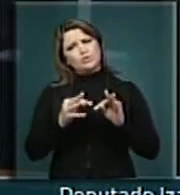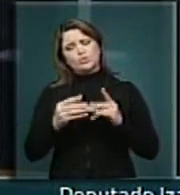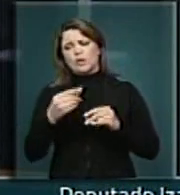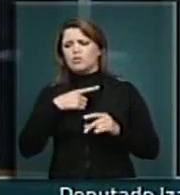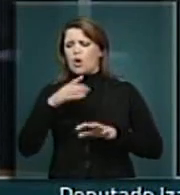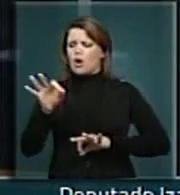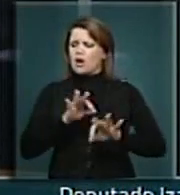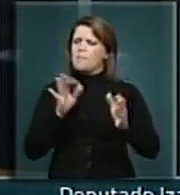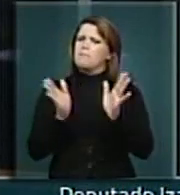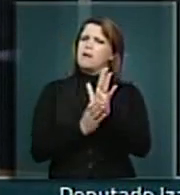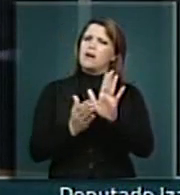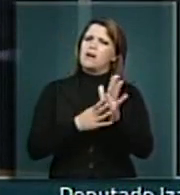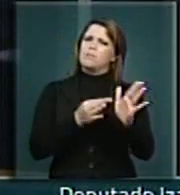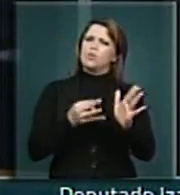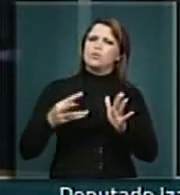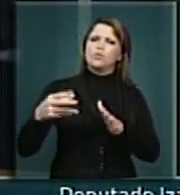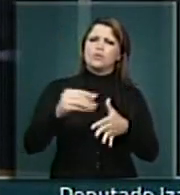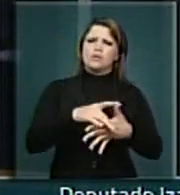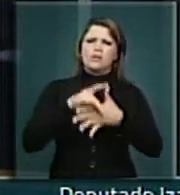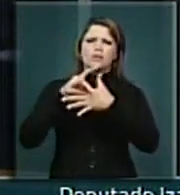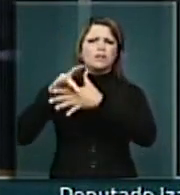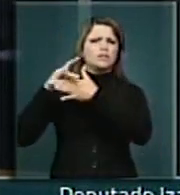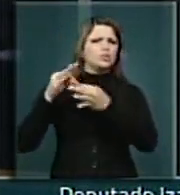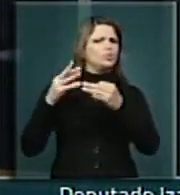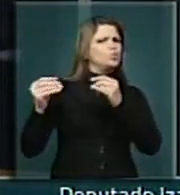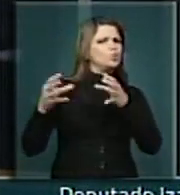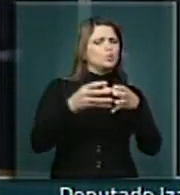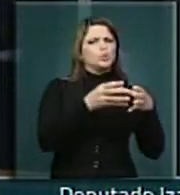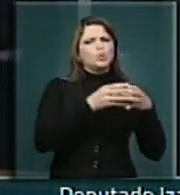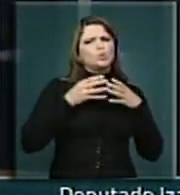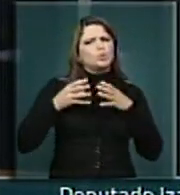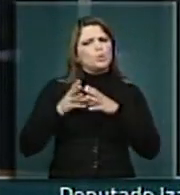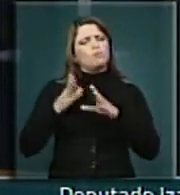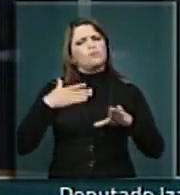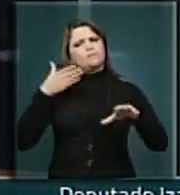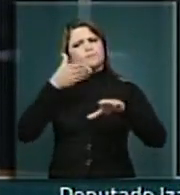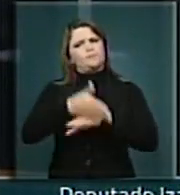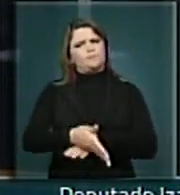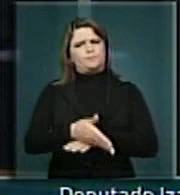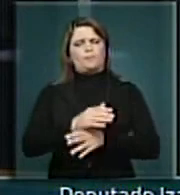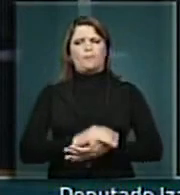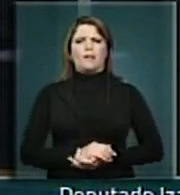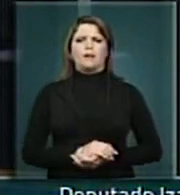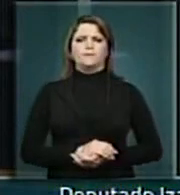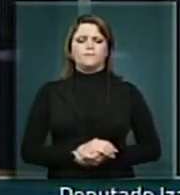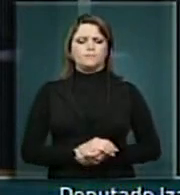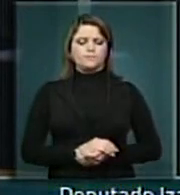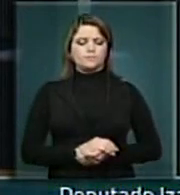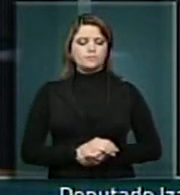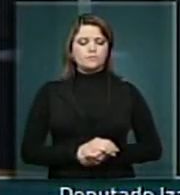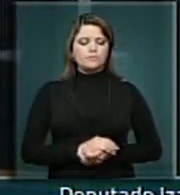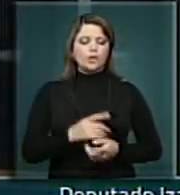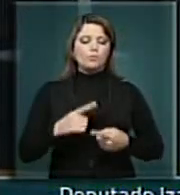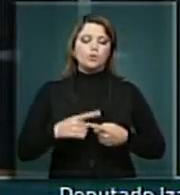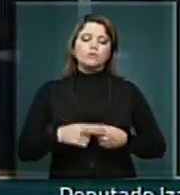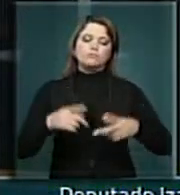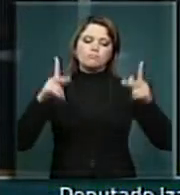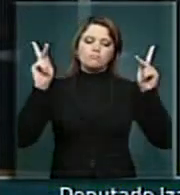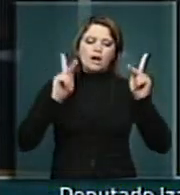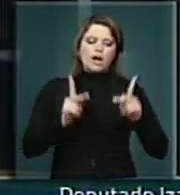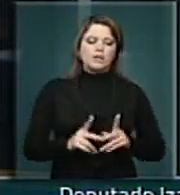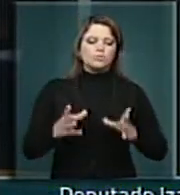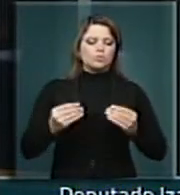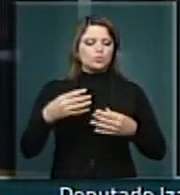tenho aqui que parabenizar todos os líderes de todos os movimentos que lá estavam, que de uma forma muito